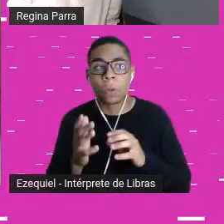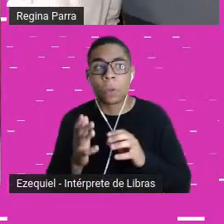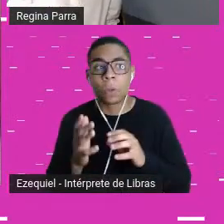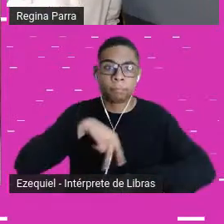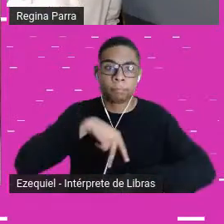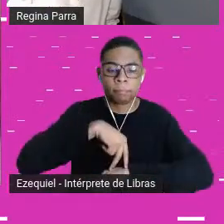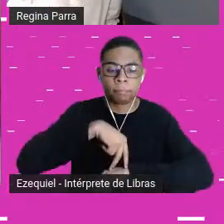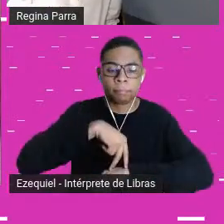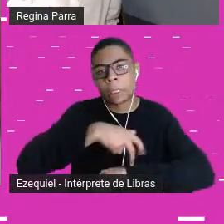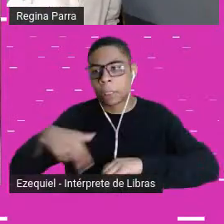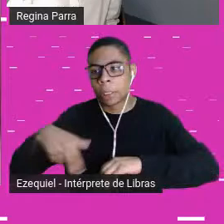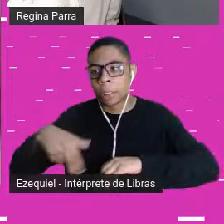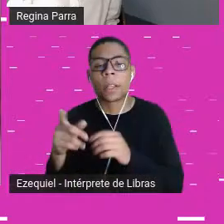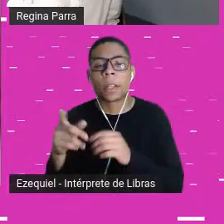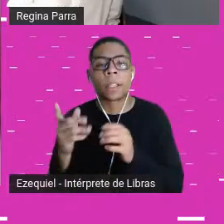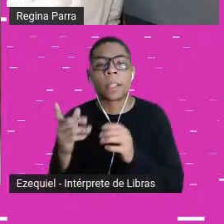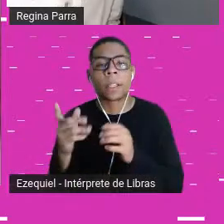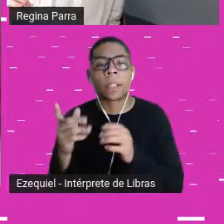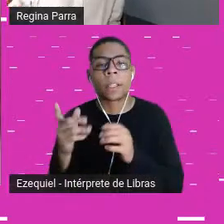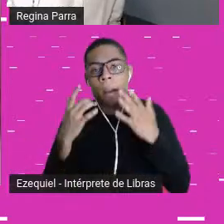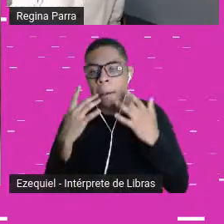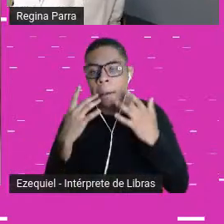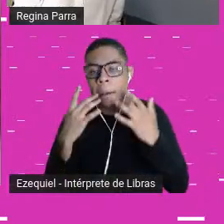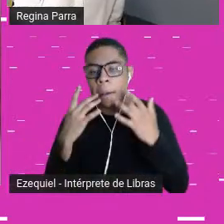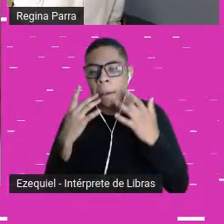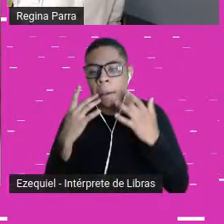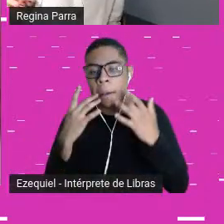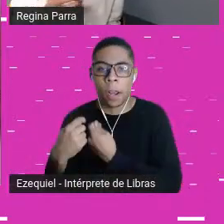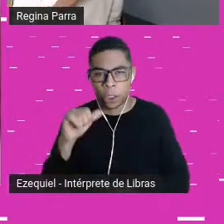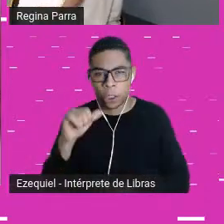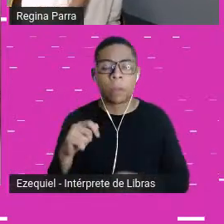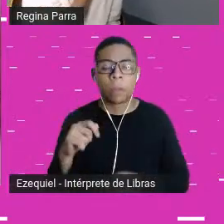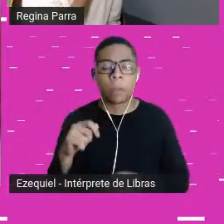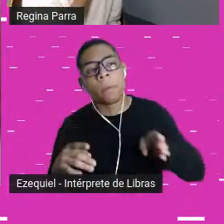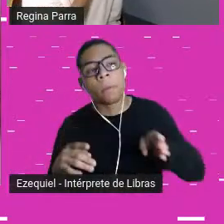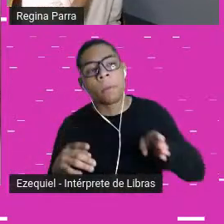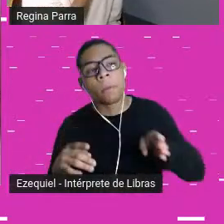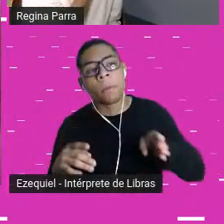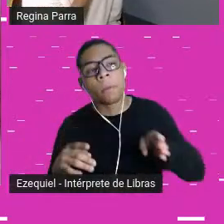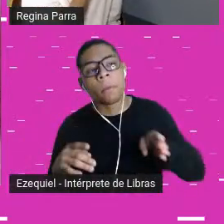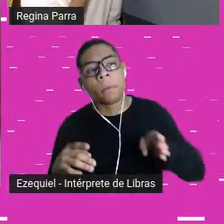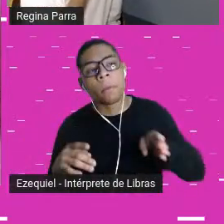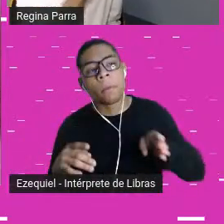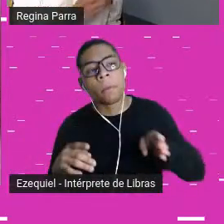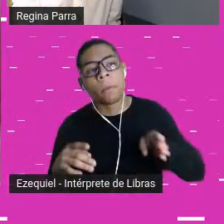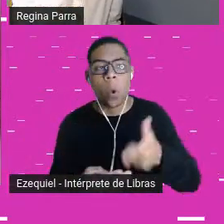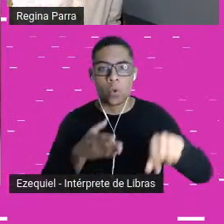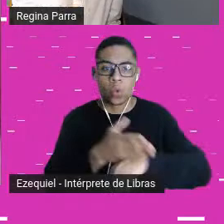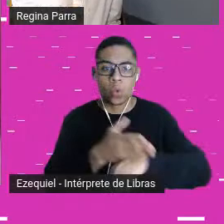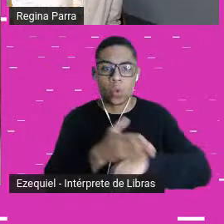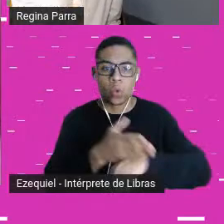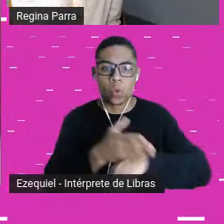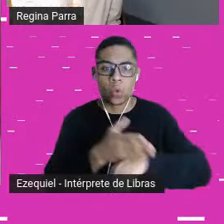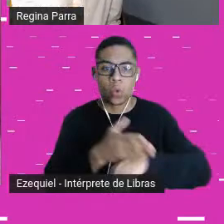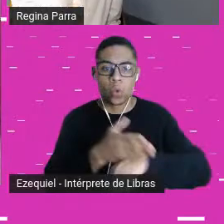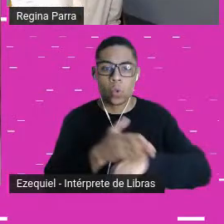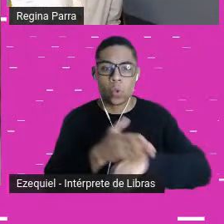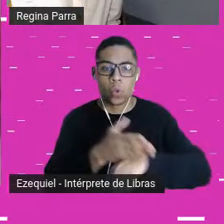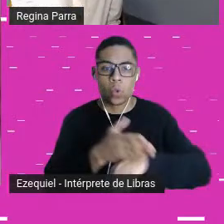Anchieta e segue rumo ao bairro, ao Belenzinho, e vai fuçar lá ainda, né,